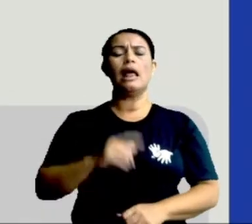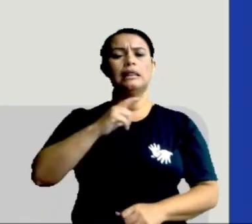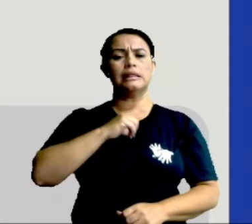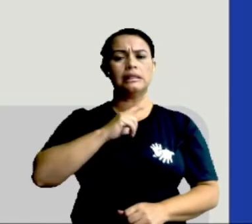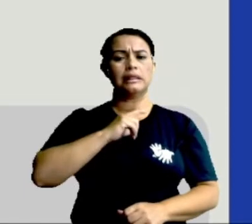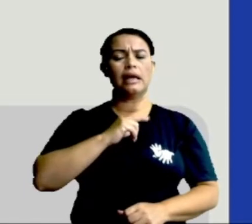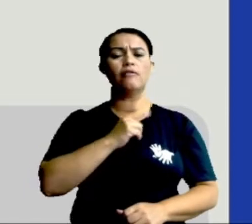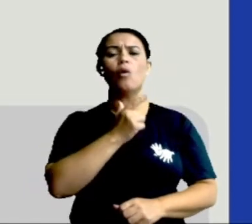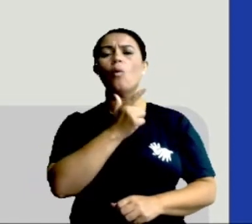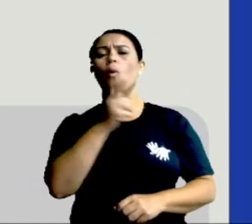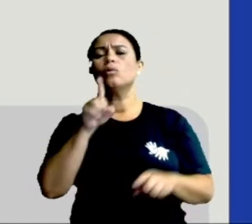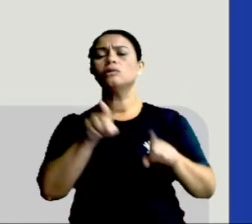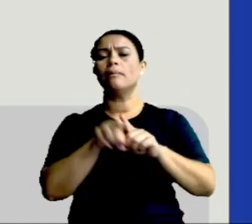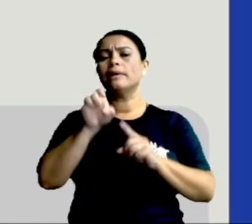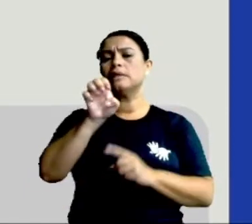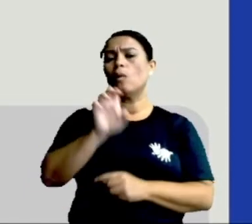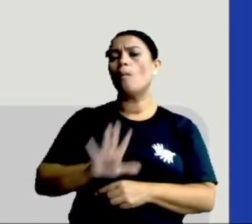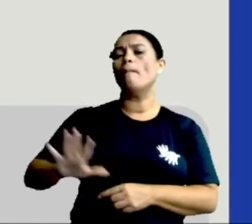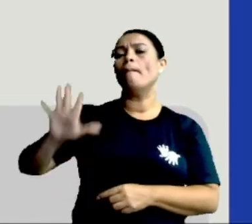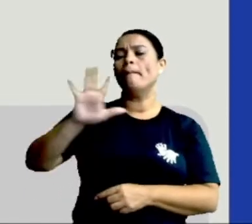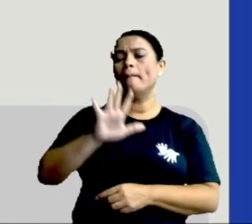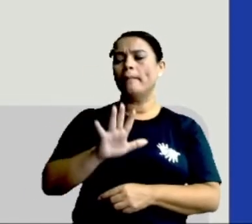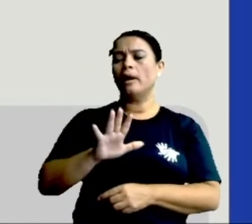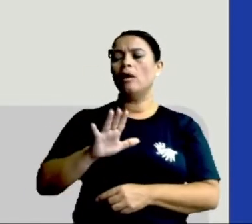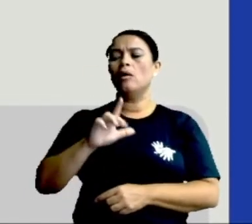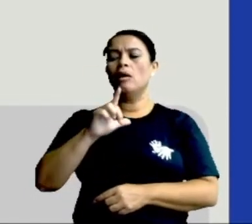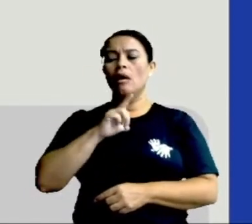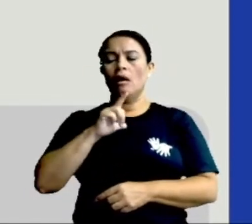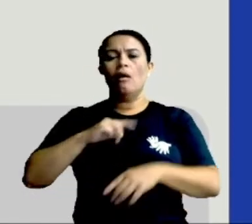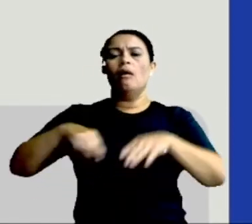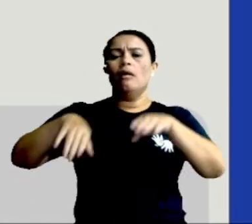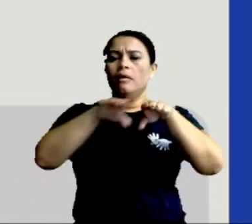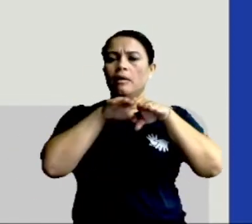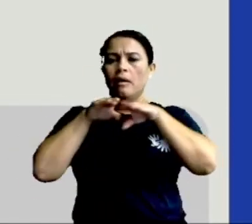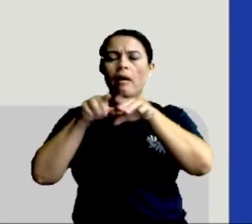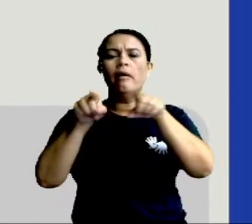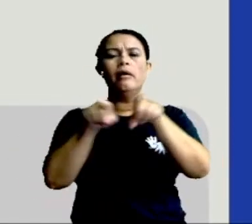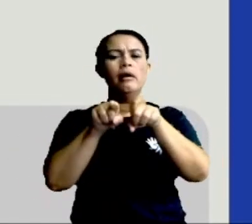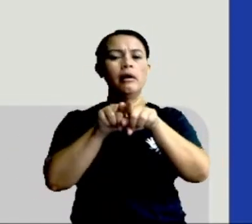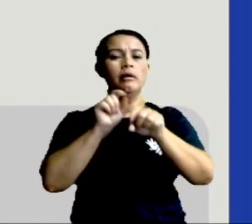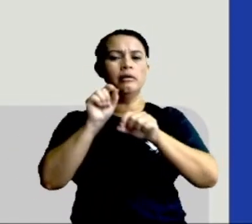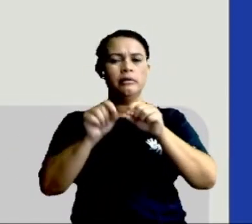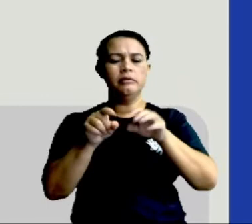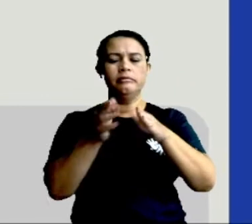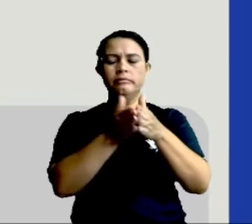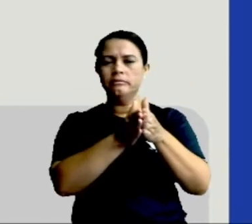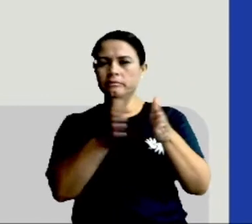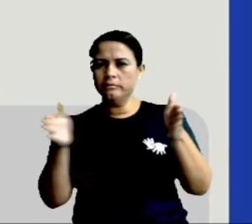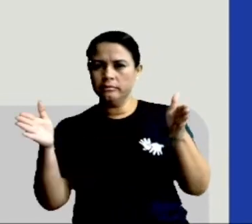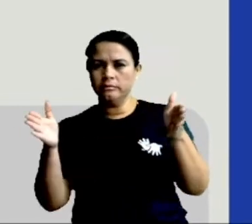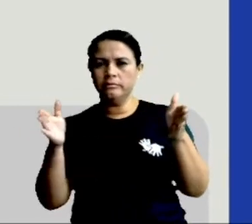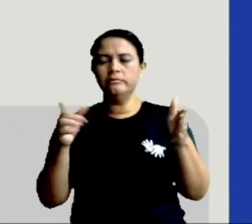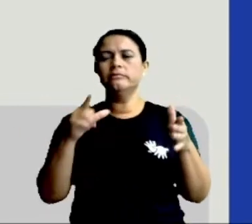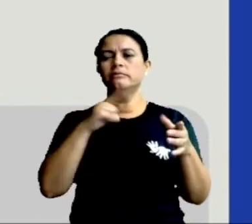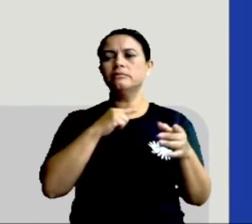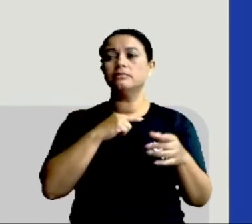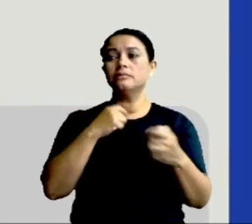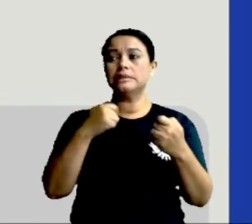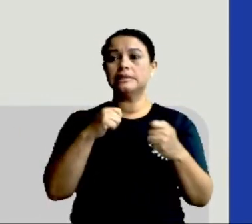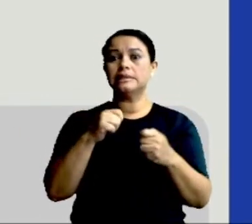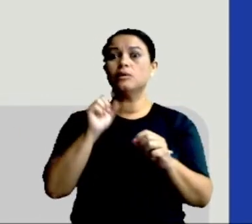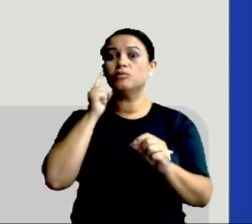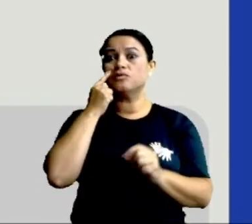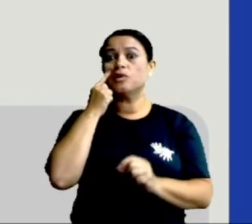Demais europeus. Igualmente, durante o período colonial, temos que considerar a influência dos